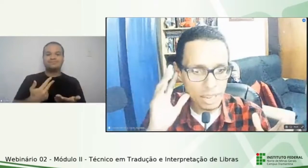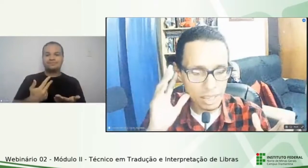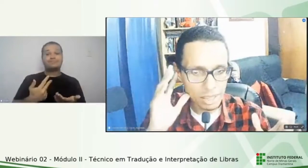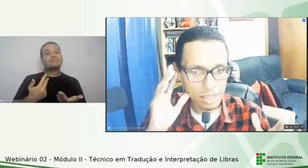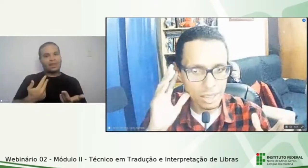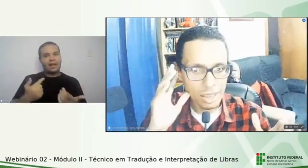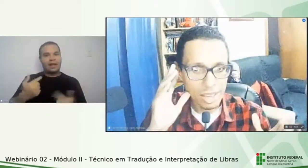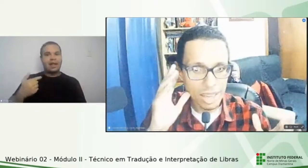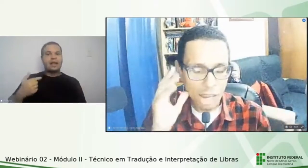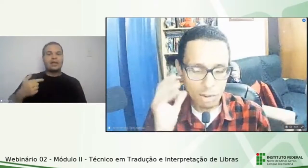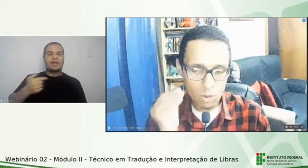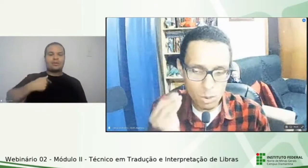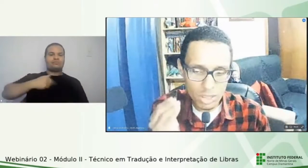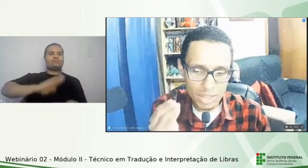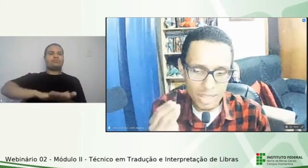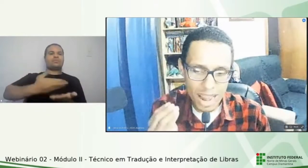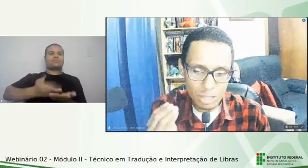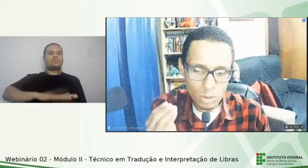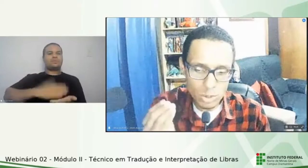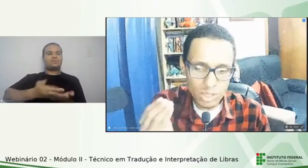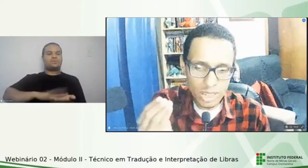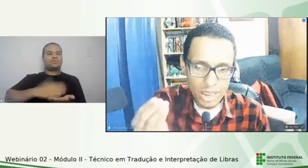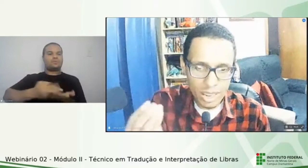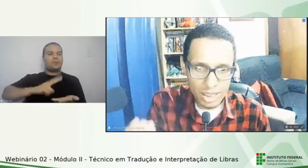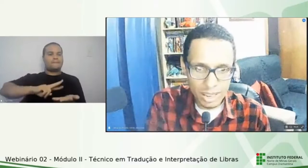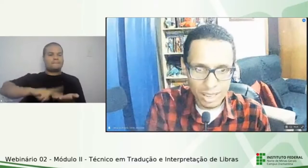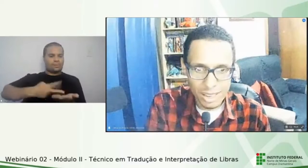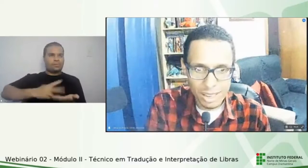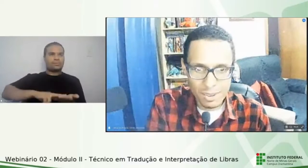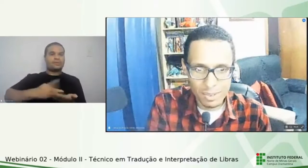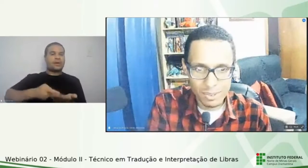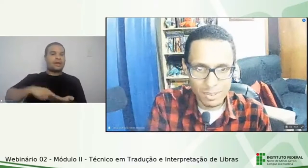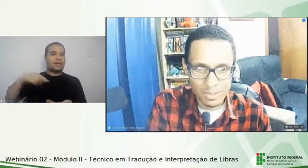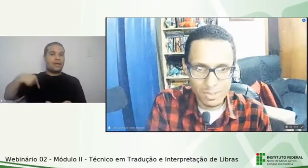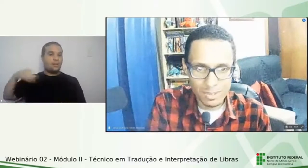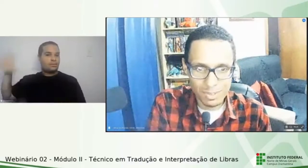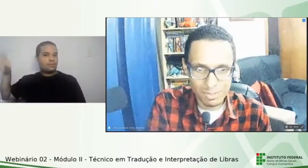ouvir, eu vou traduzir